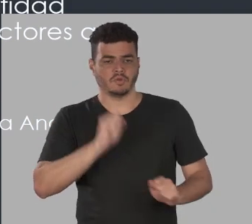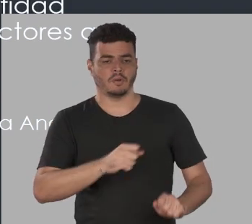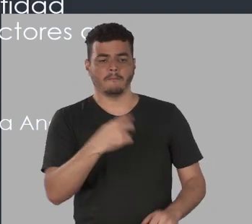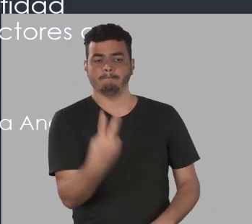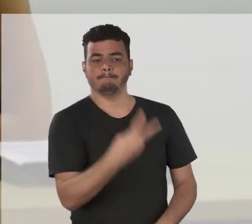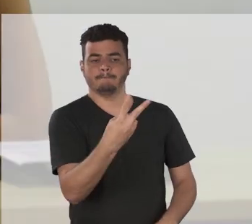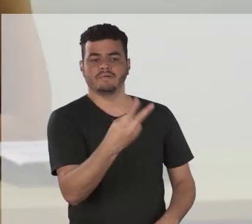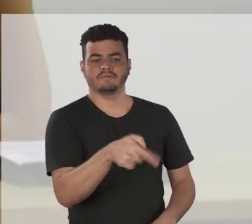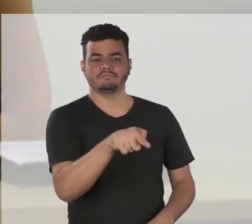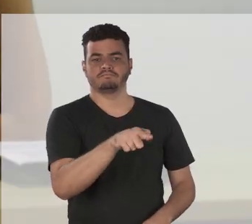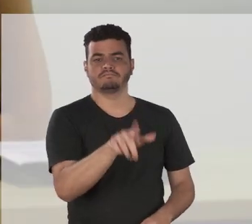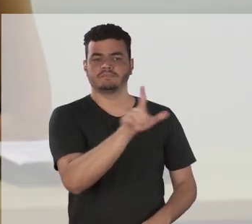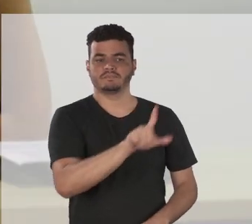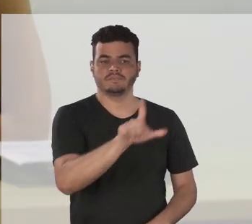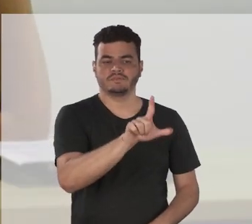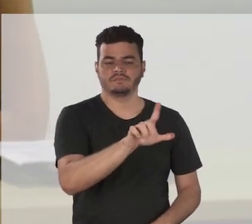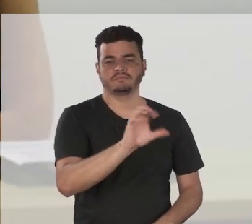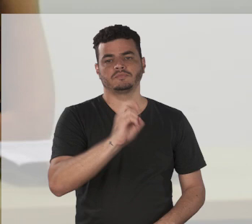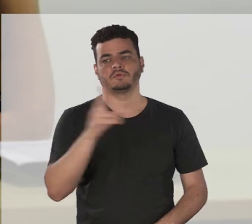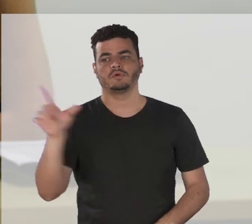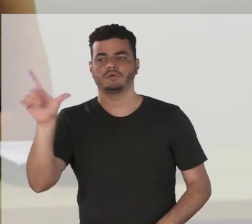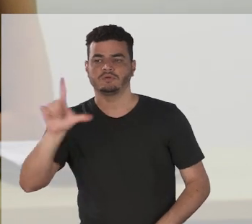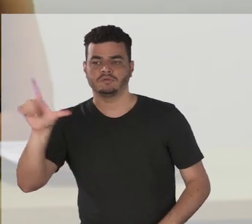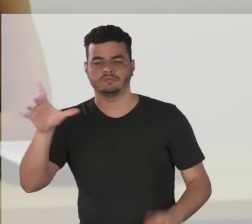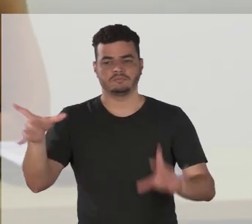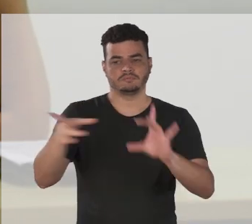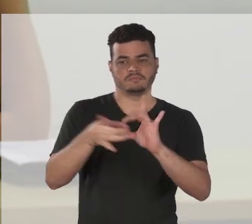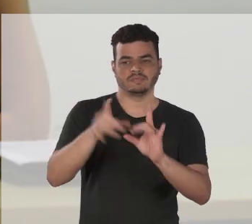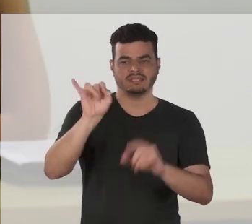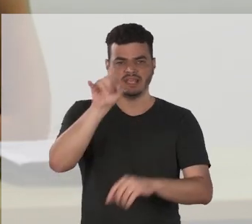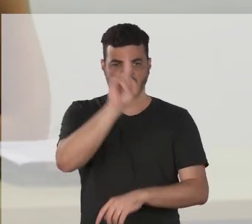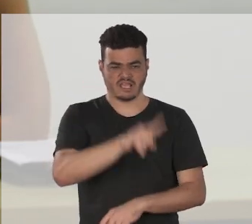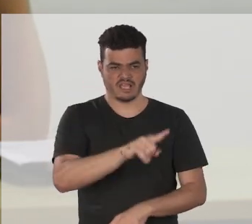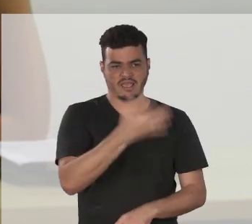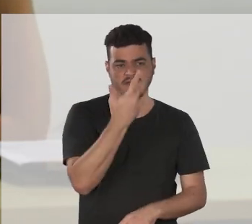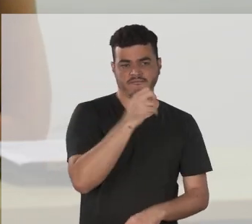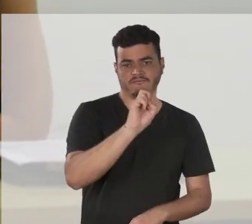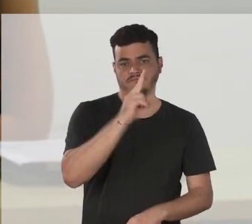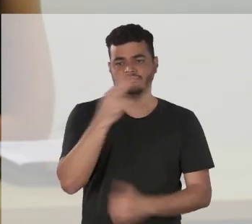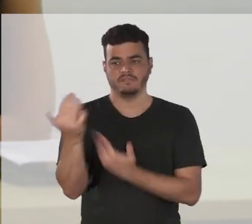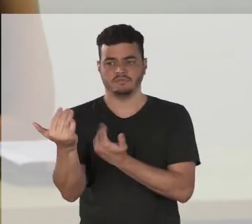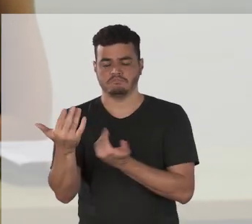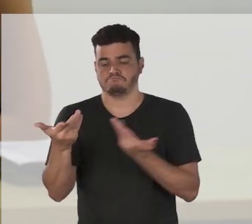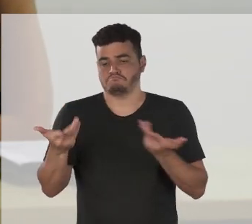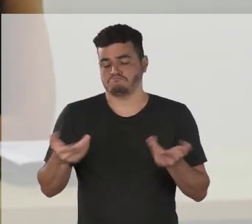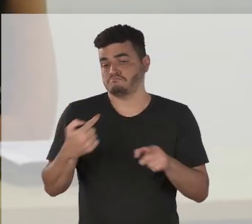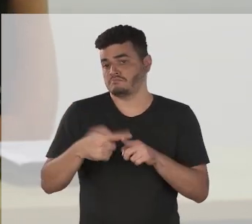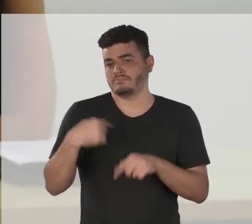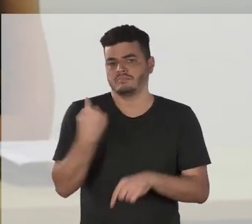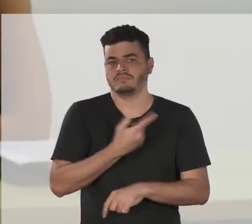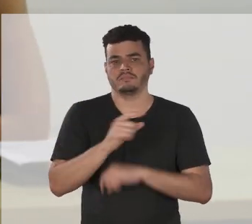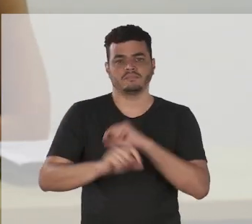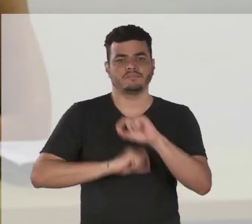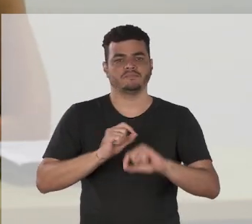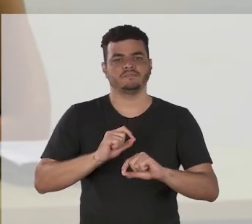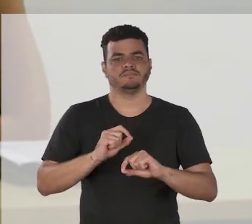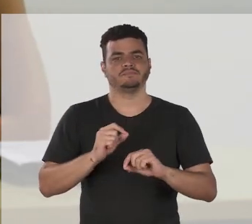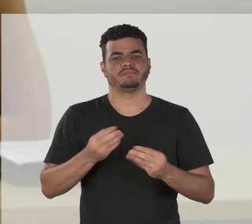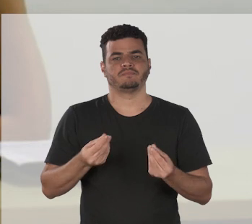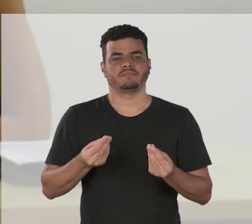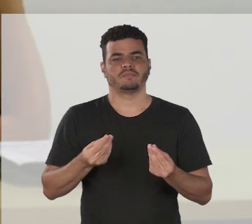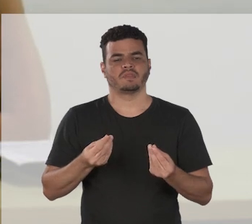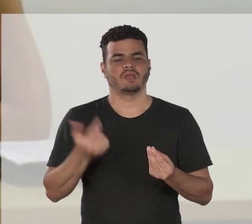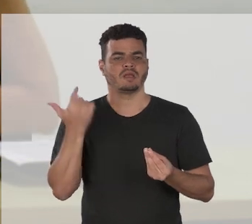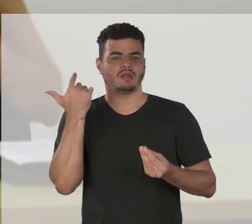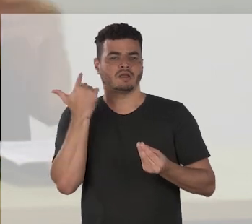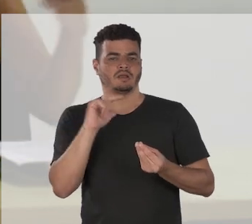valorizar a literatura pela literatura, não importa se é infantil ou juvenil, porque, bom, isso também se menciona